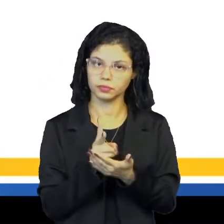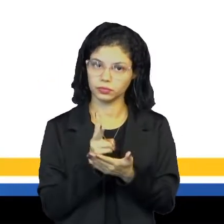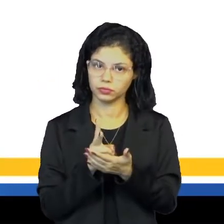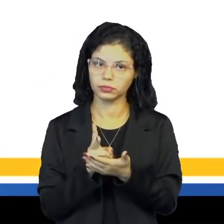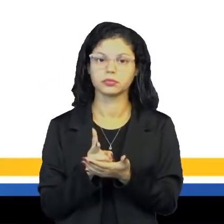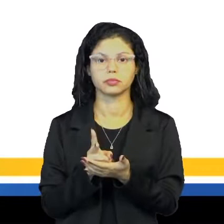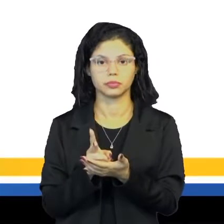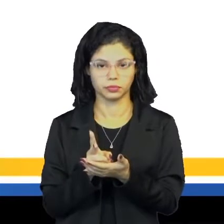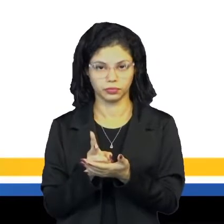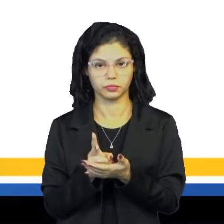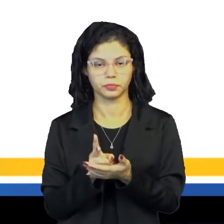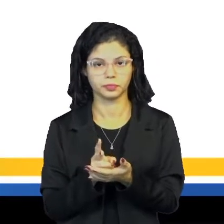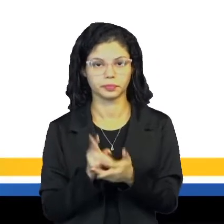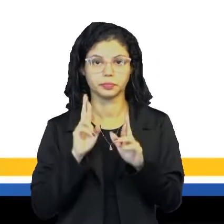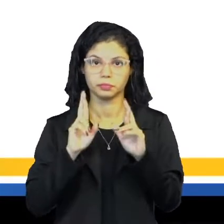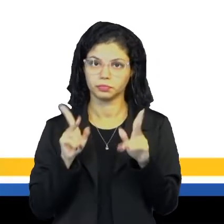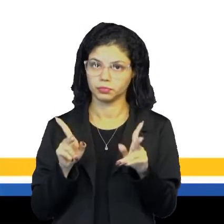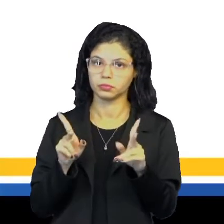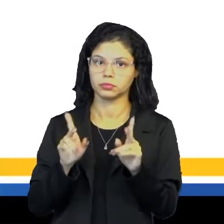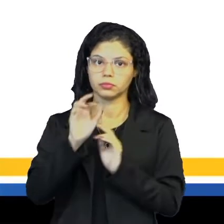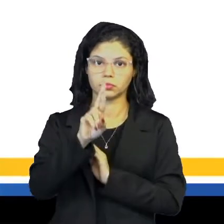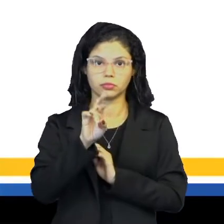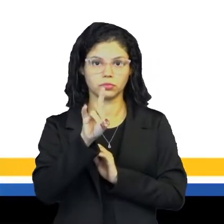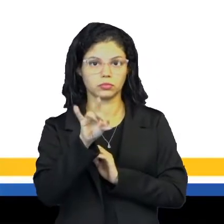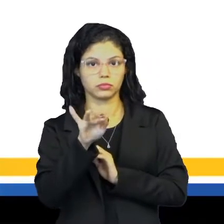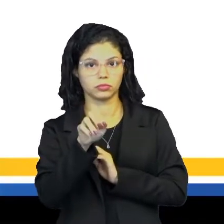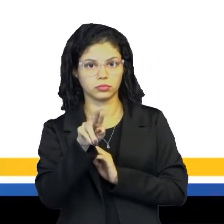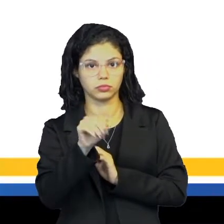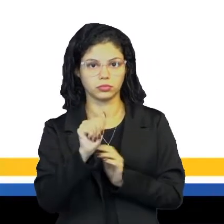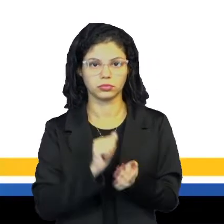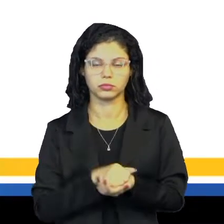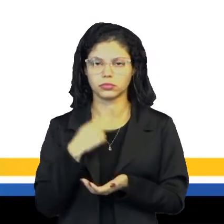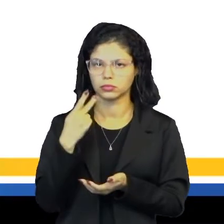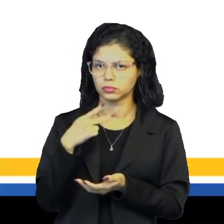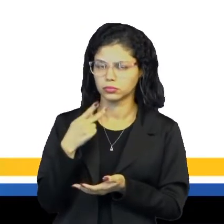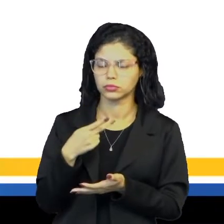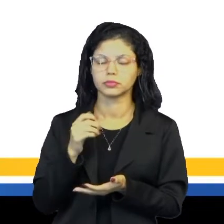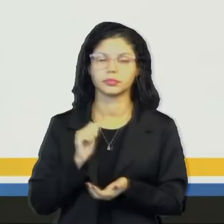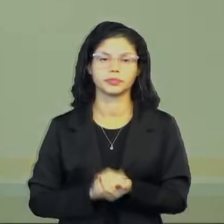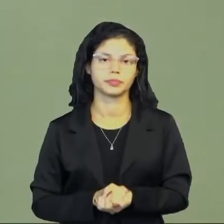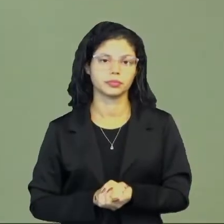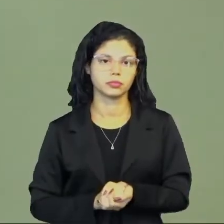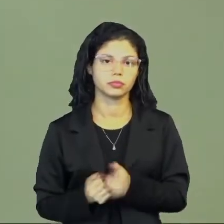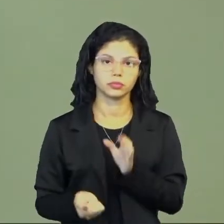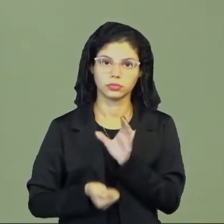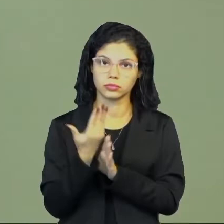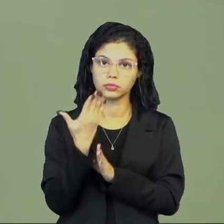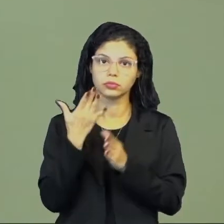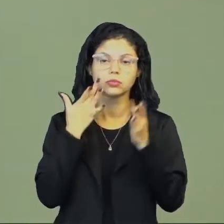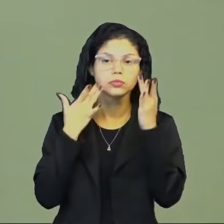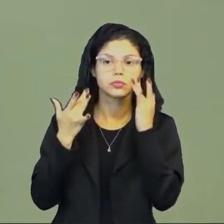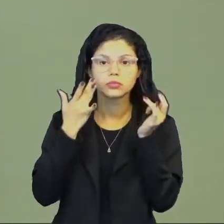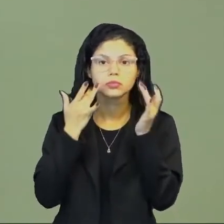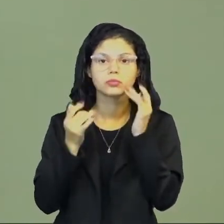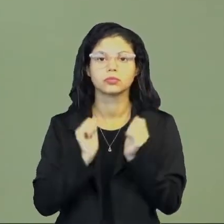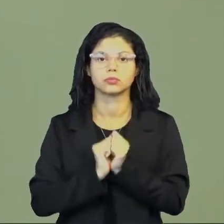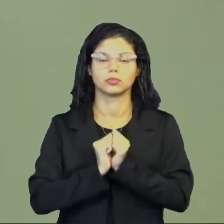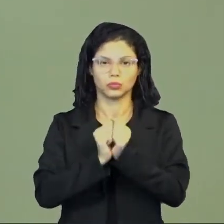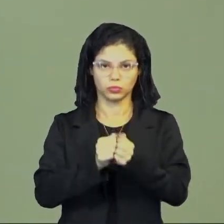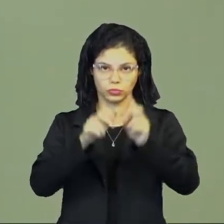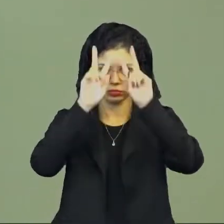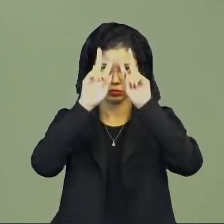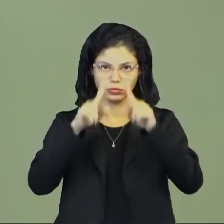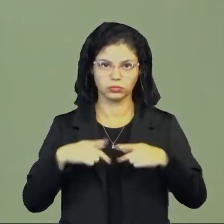mesmo que de forma rudimentar. Então é aquilo que a gente falou, O teatro ele nasce com o